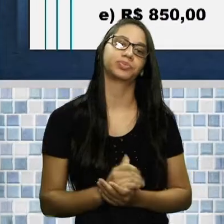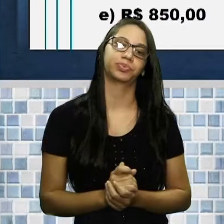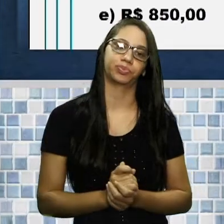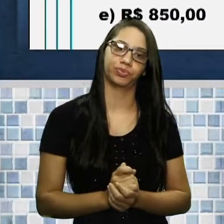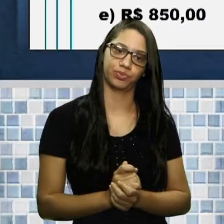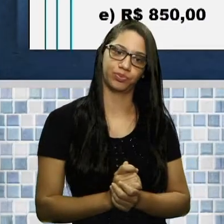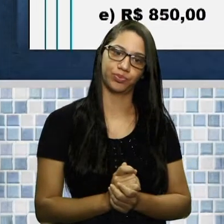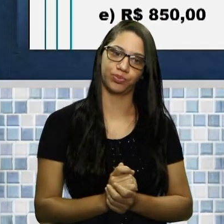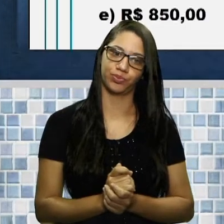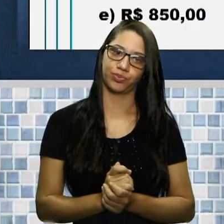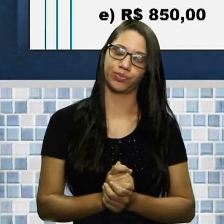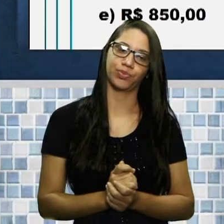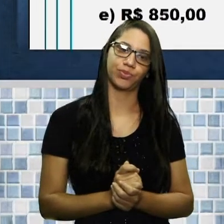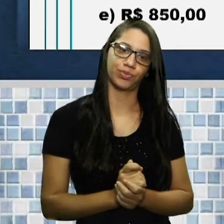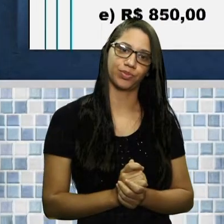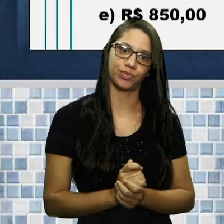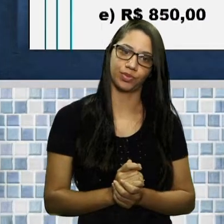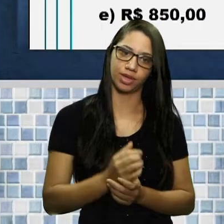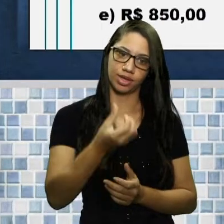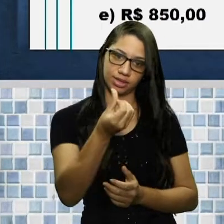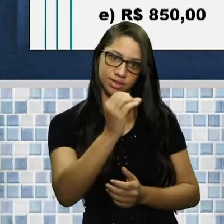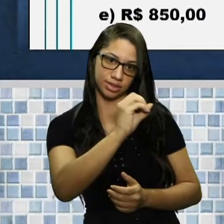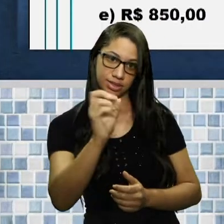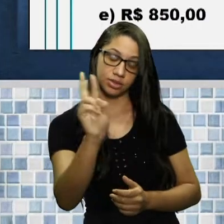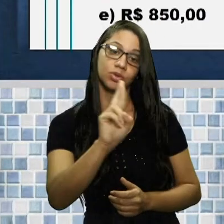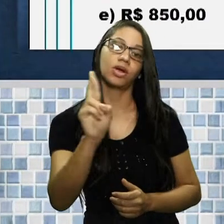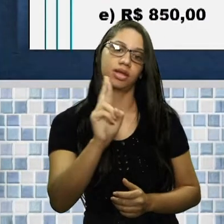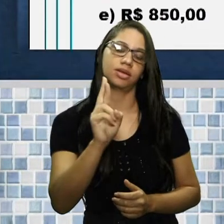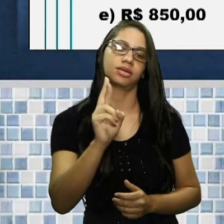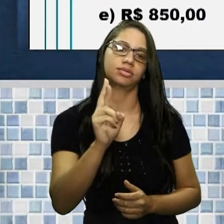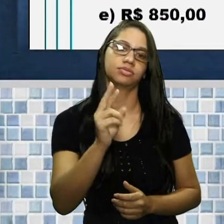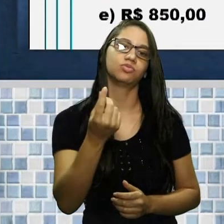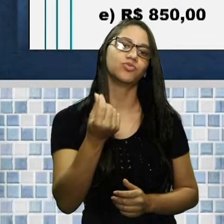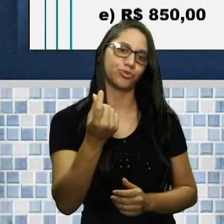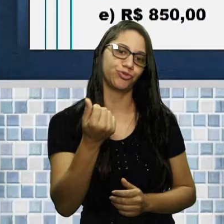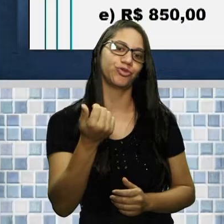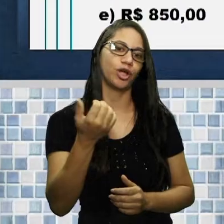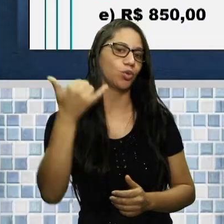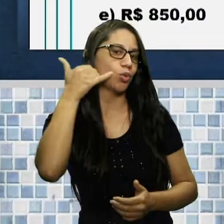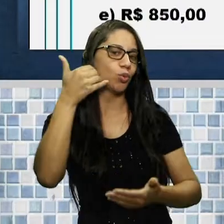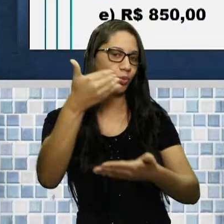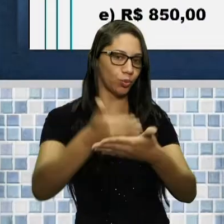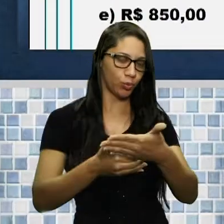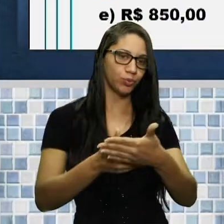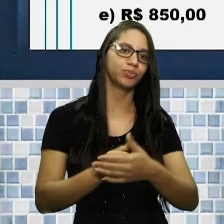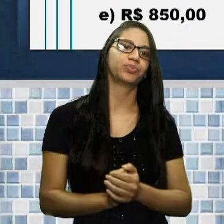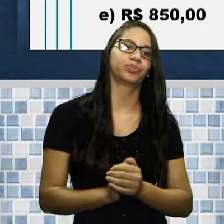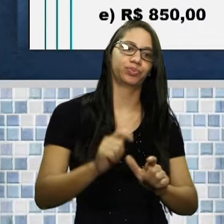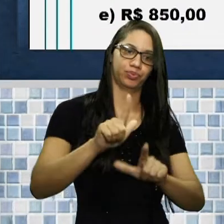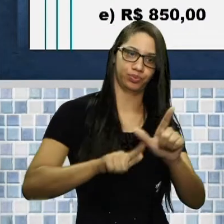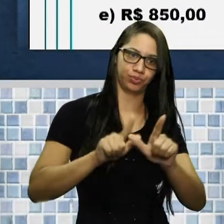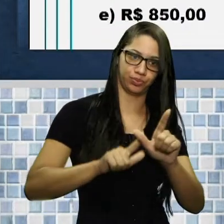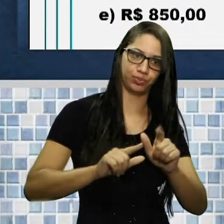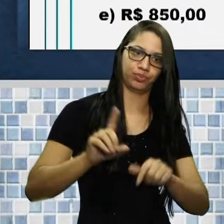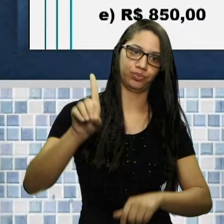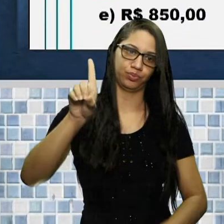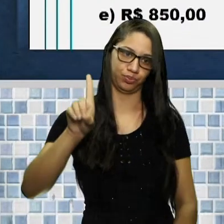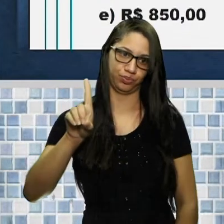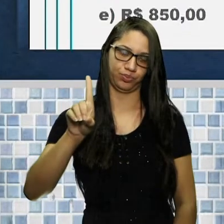do aparelho de fax, R$ 600. Logo, a nossa alternativa será a letra D.